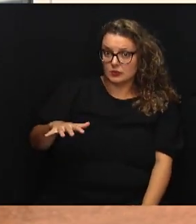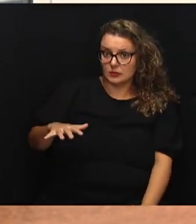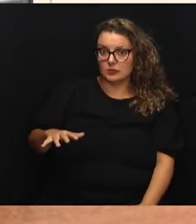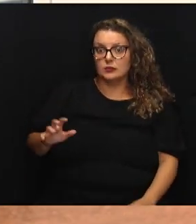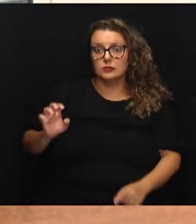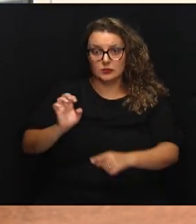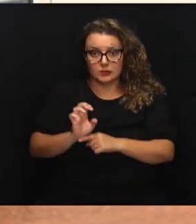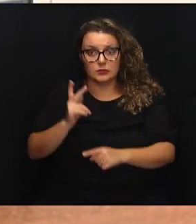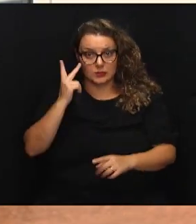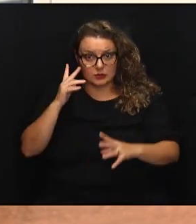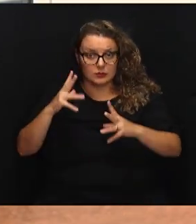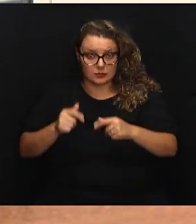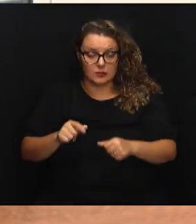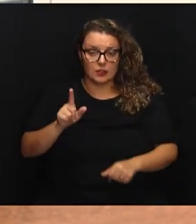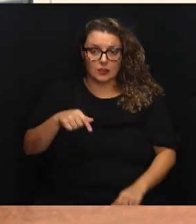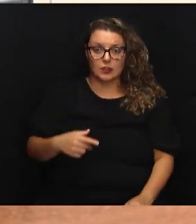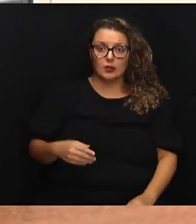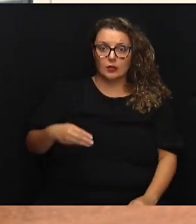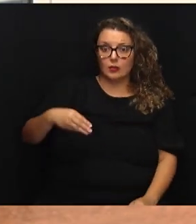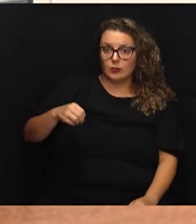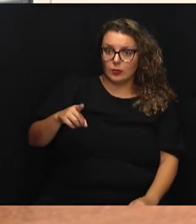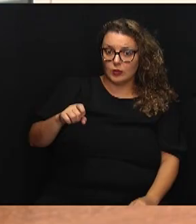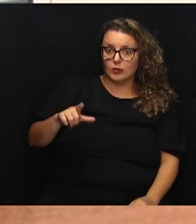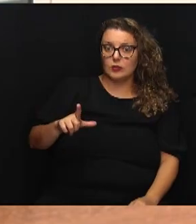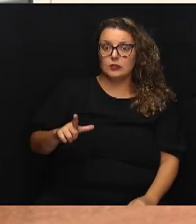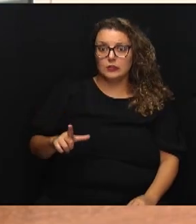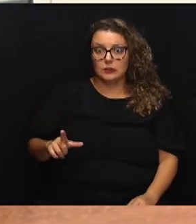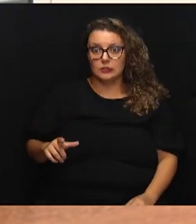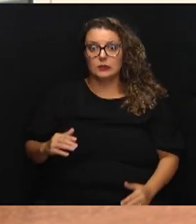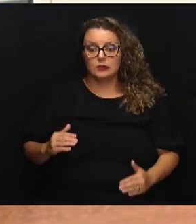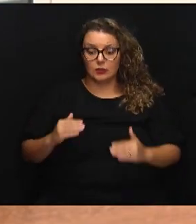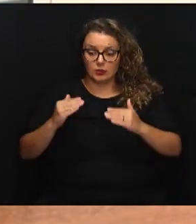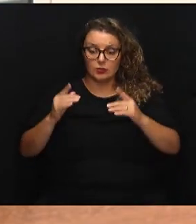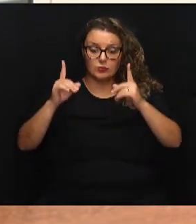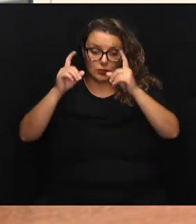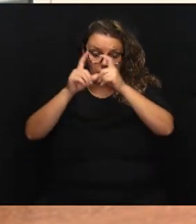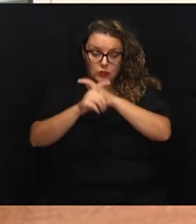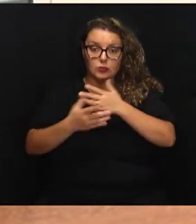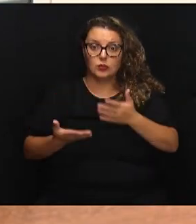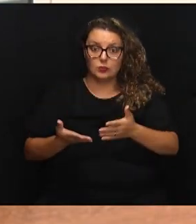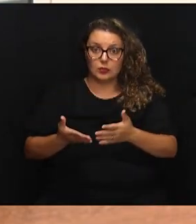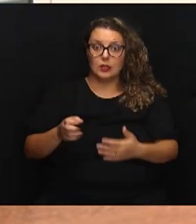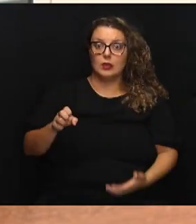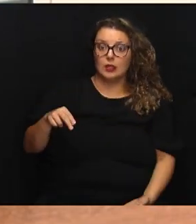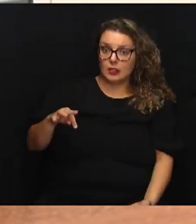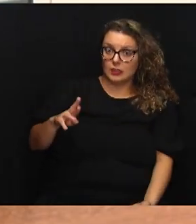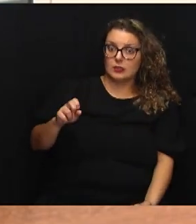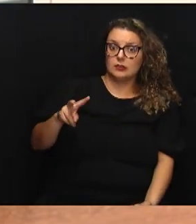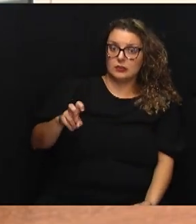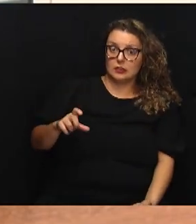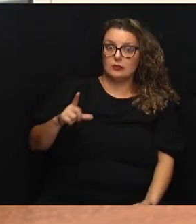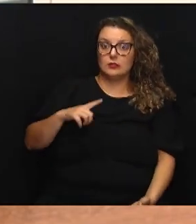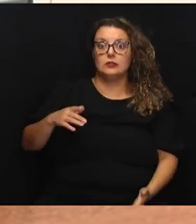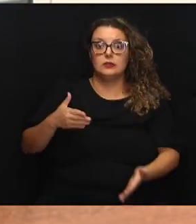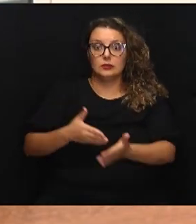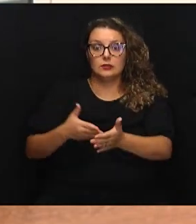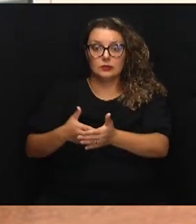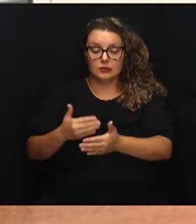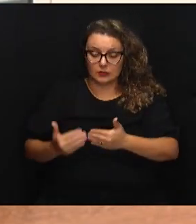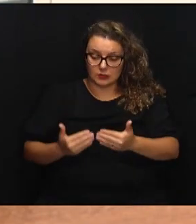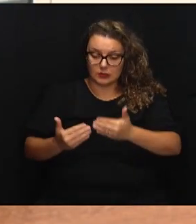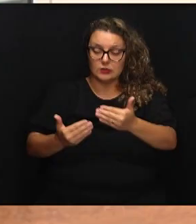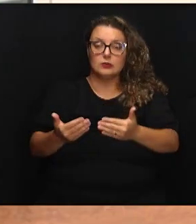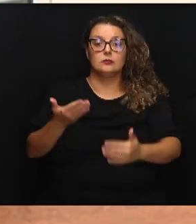Paulo, porque é um modal bem complexo, são muitos entraves que nós podemos ter no desenvolvimento